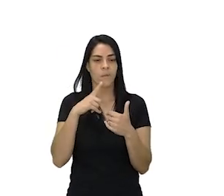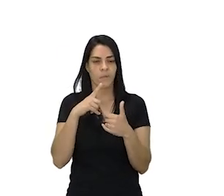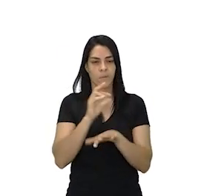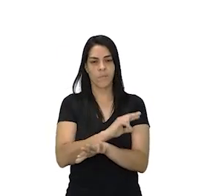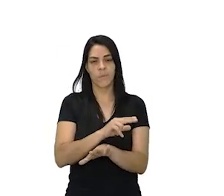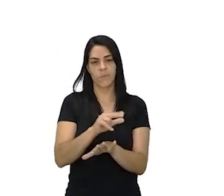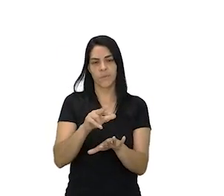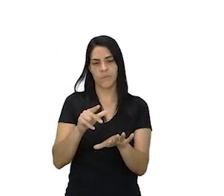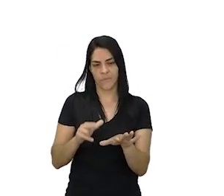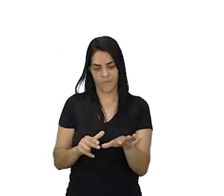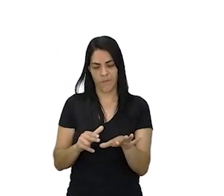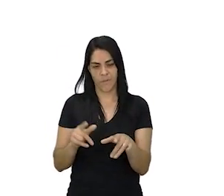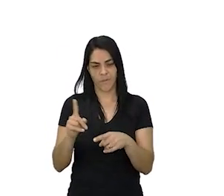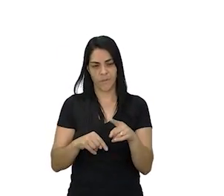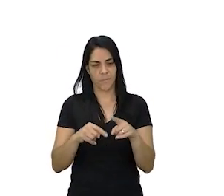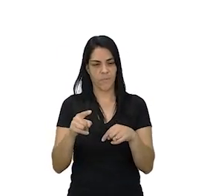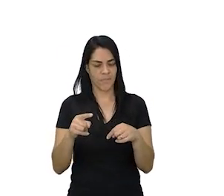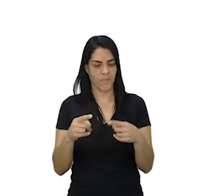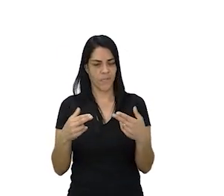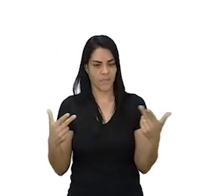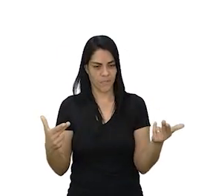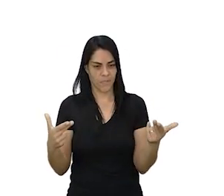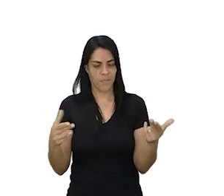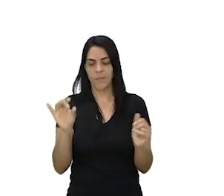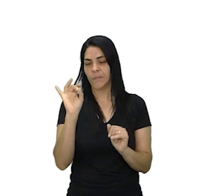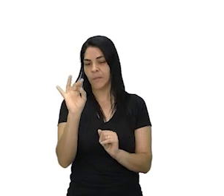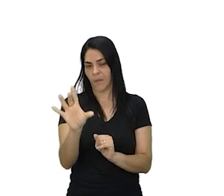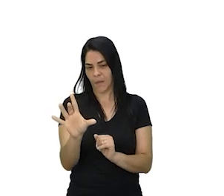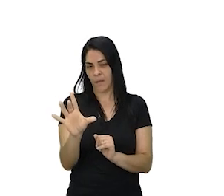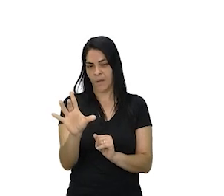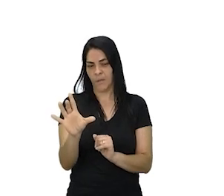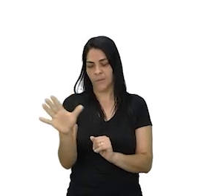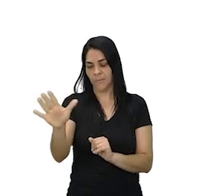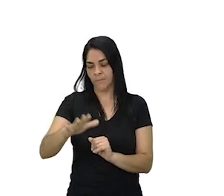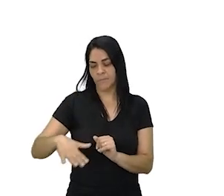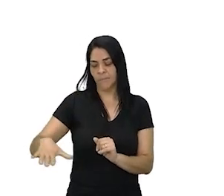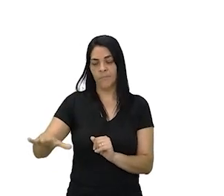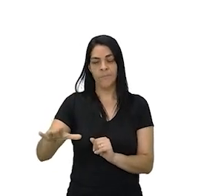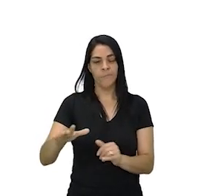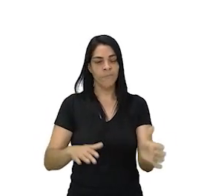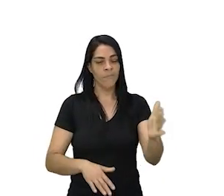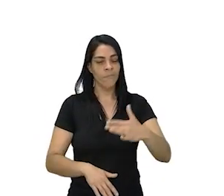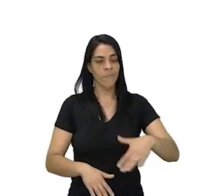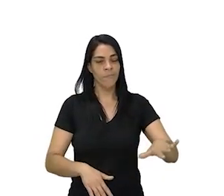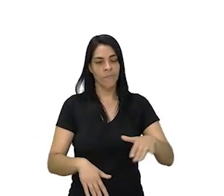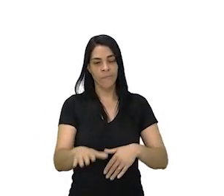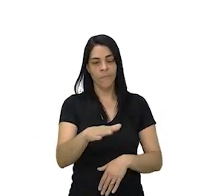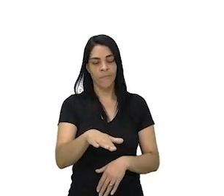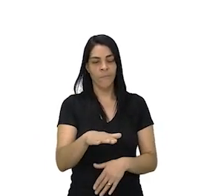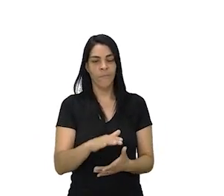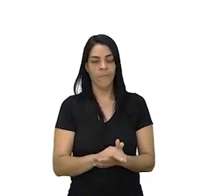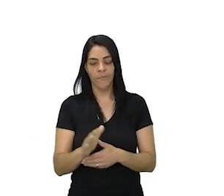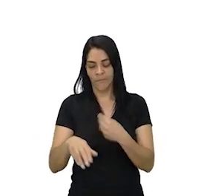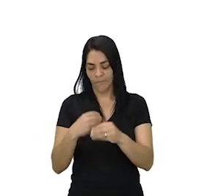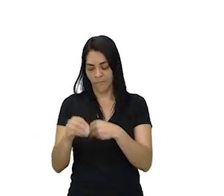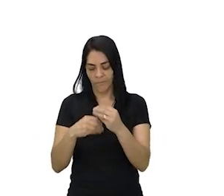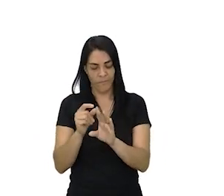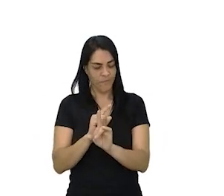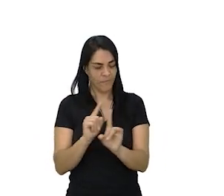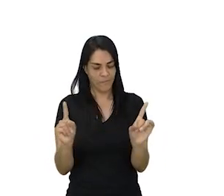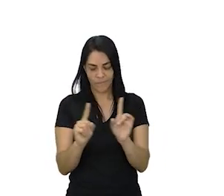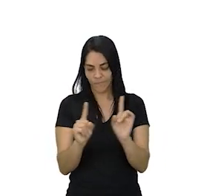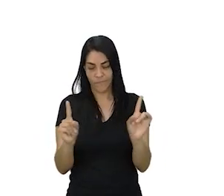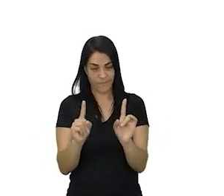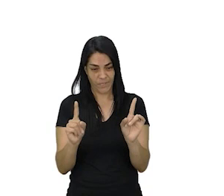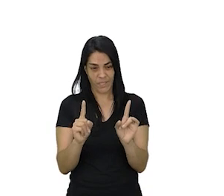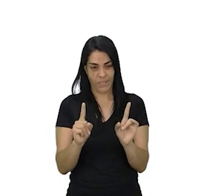diversos materiais em cada um dos espaços aqui. Eles não estão misturados, eles estão, no fundo,